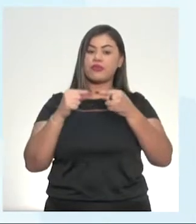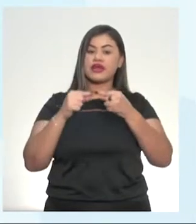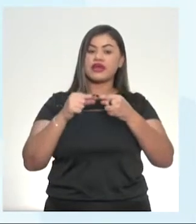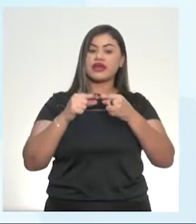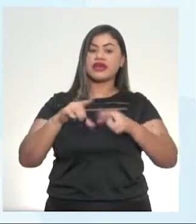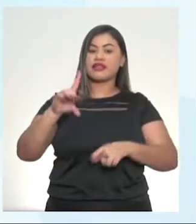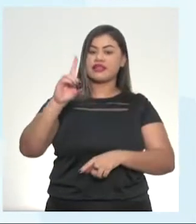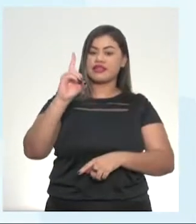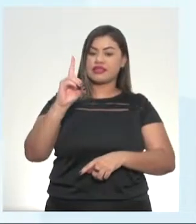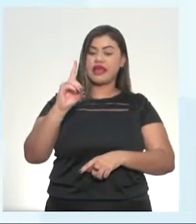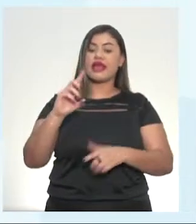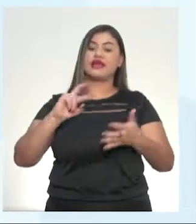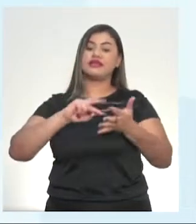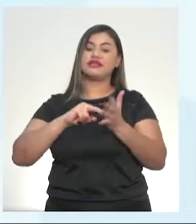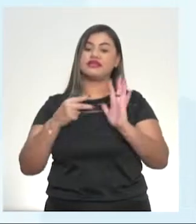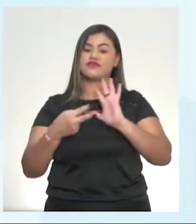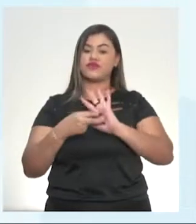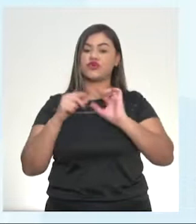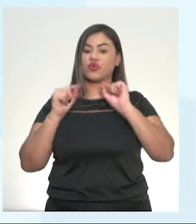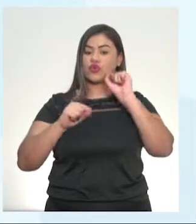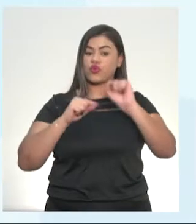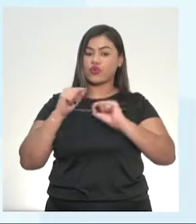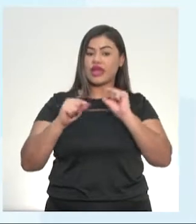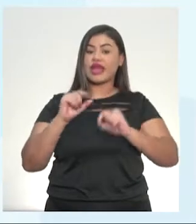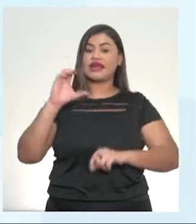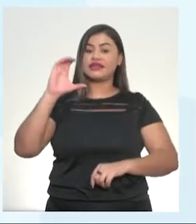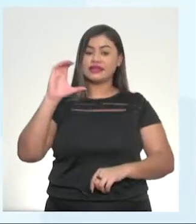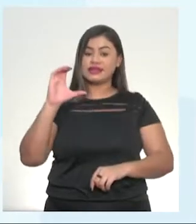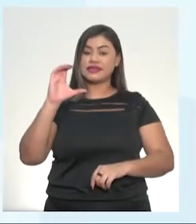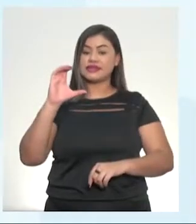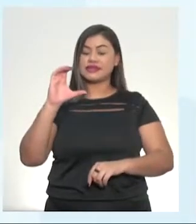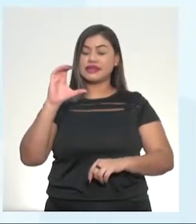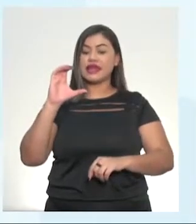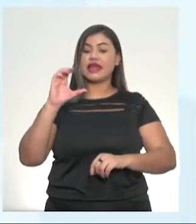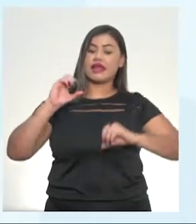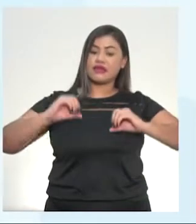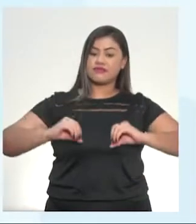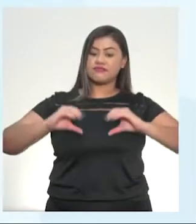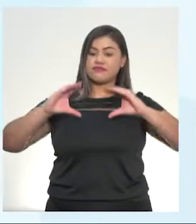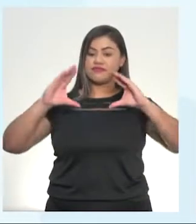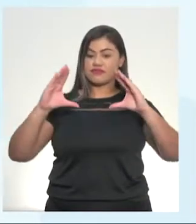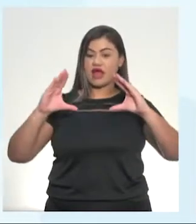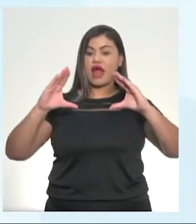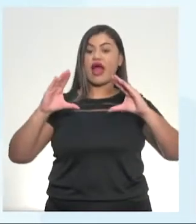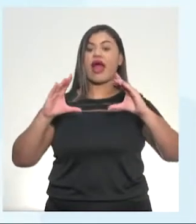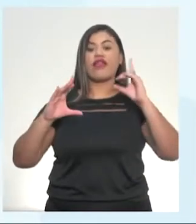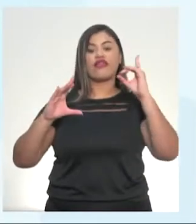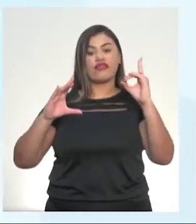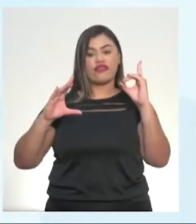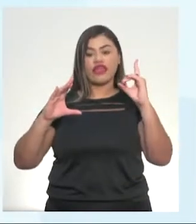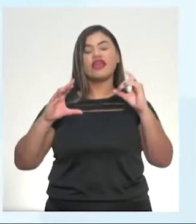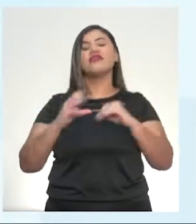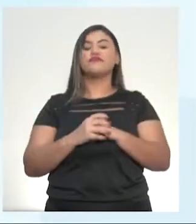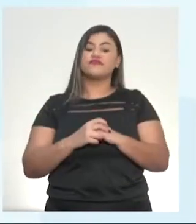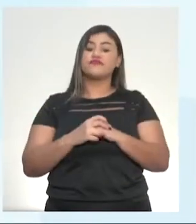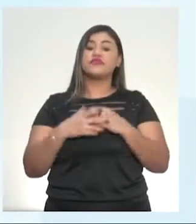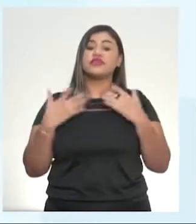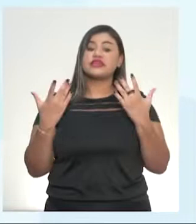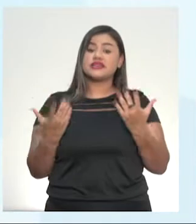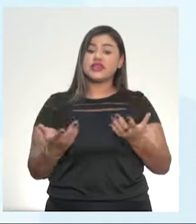que C é diretamente proporcional a D. Assim, a expressão que